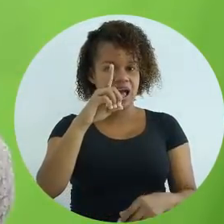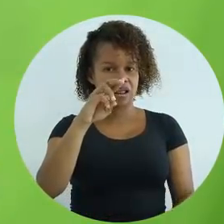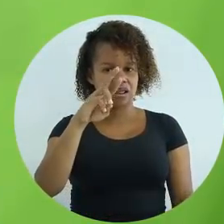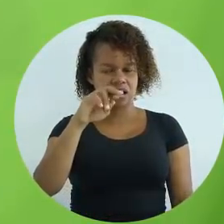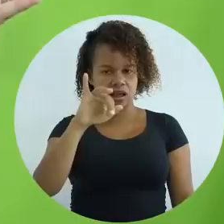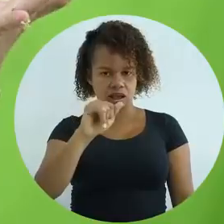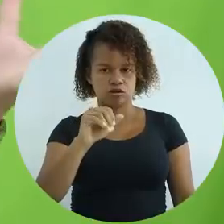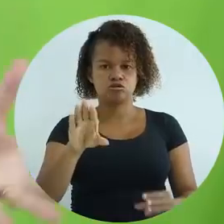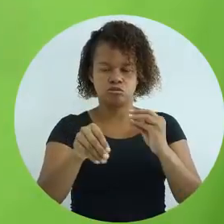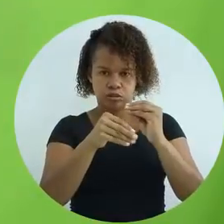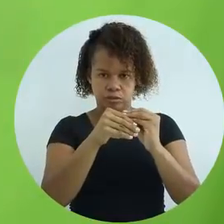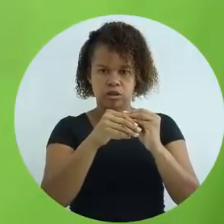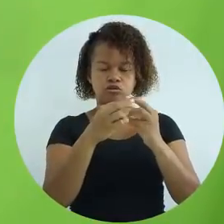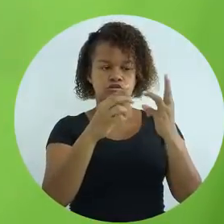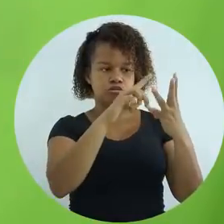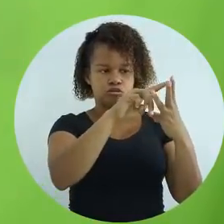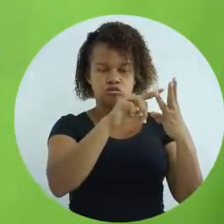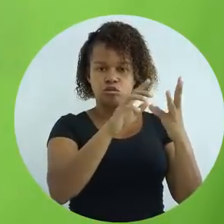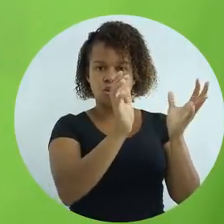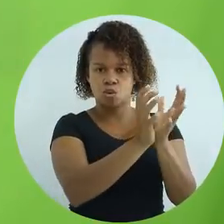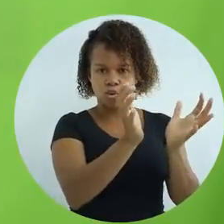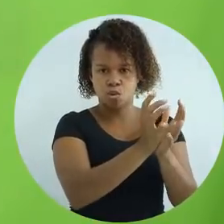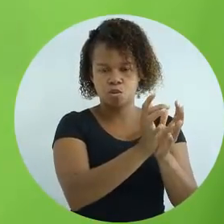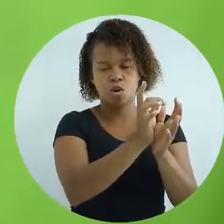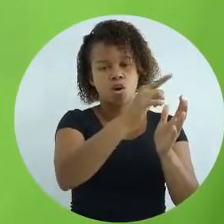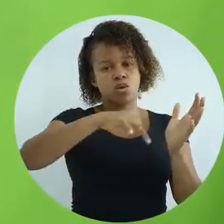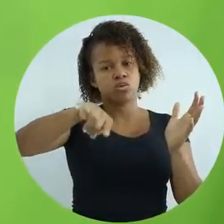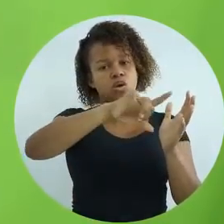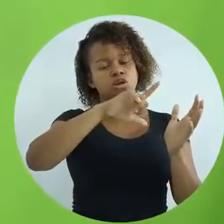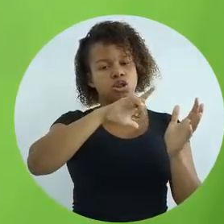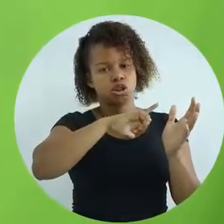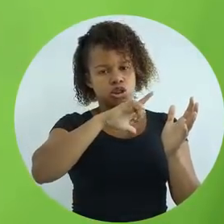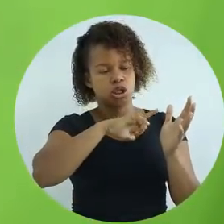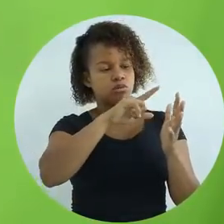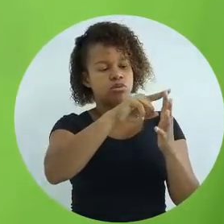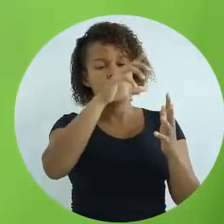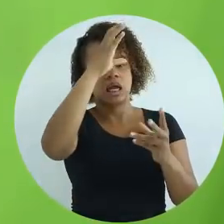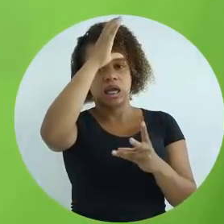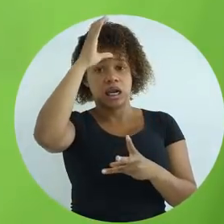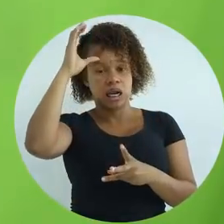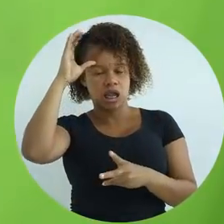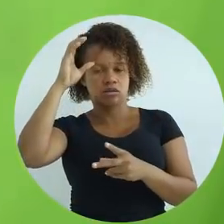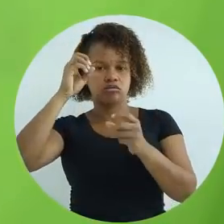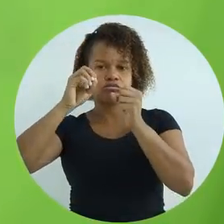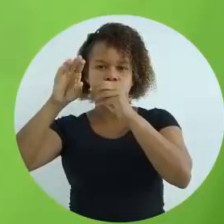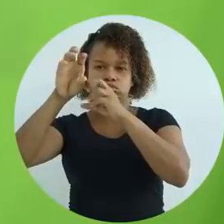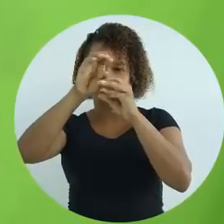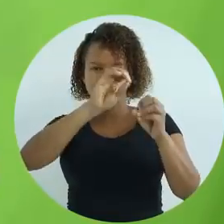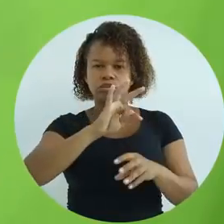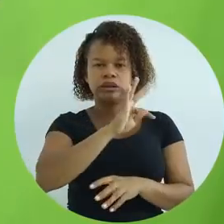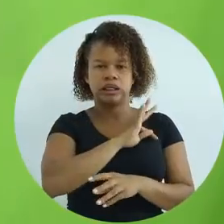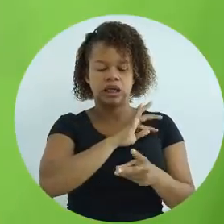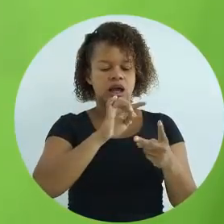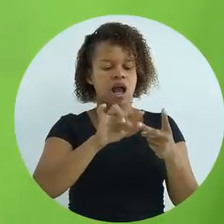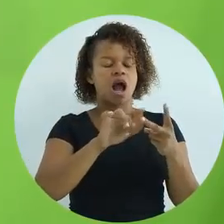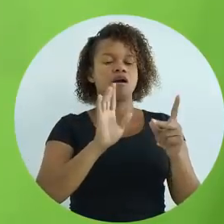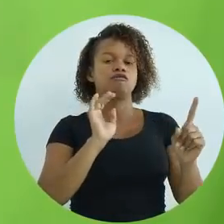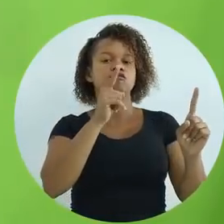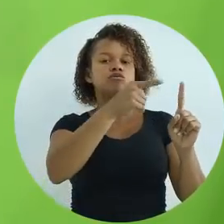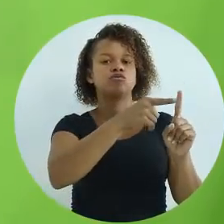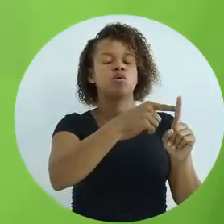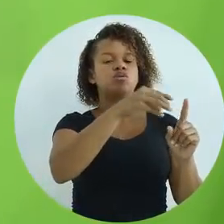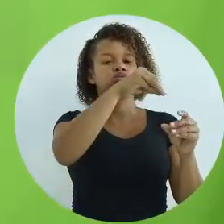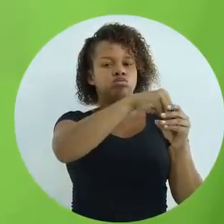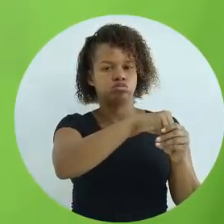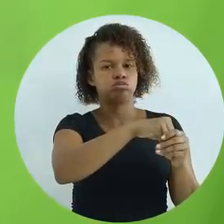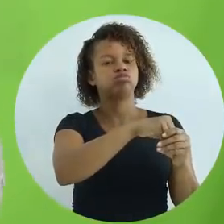grupos ou em 3 grandes componentes, nós teríamos os clientes e distribuidores externos, as funções internas